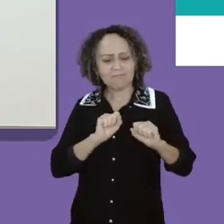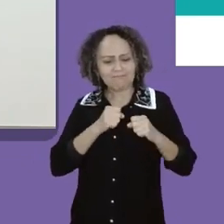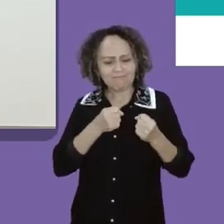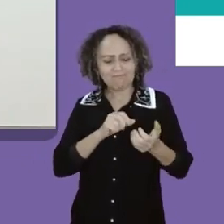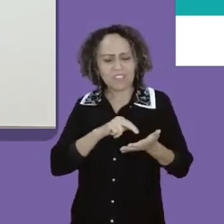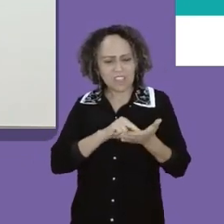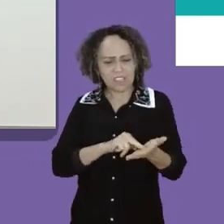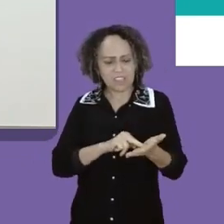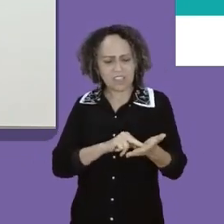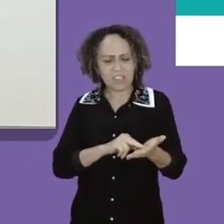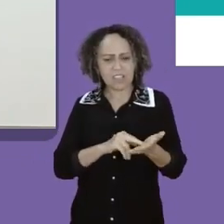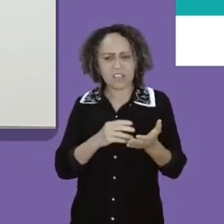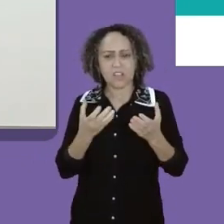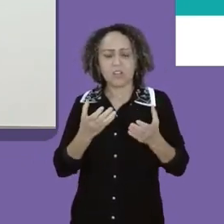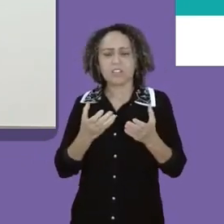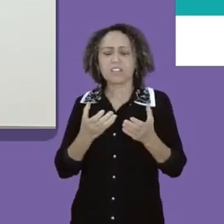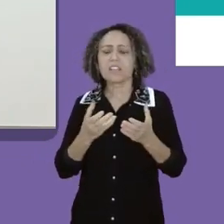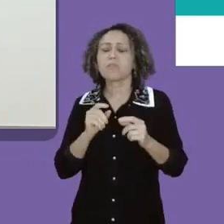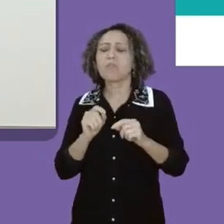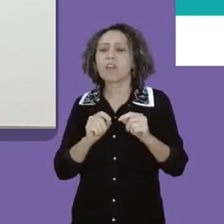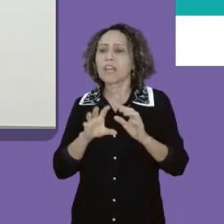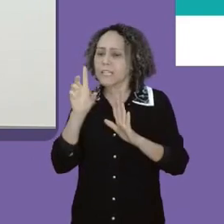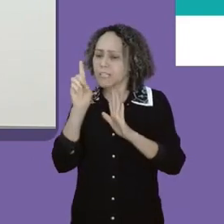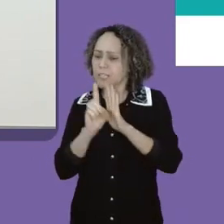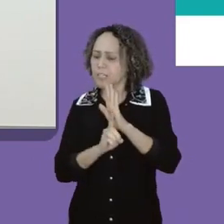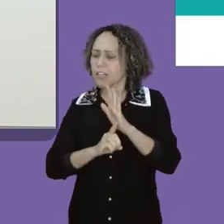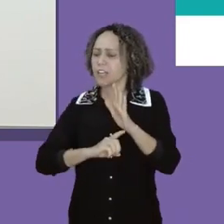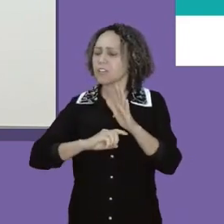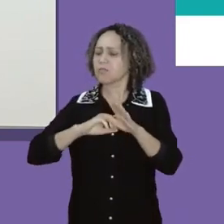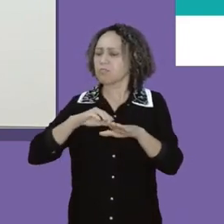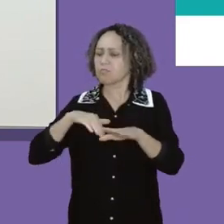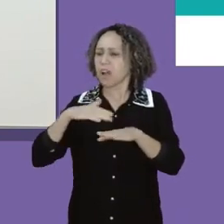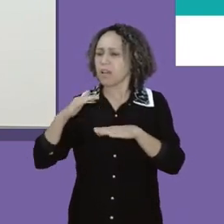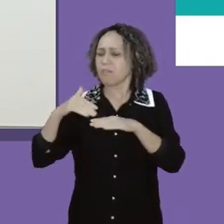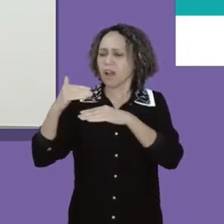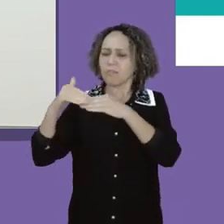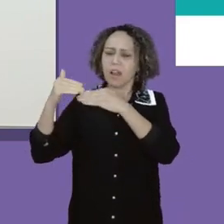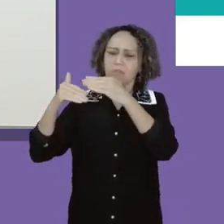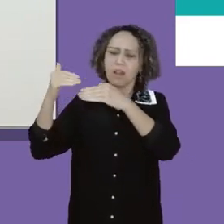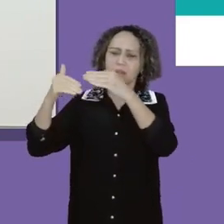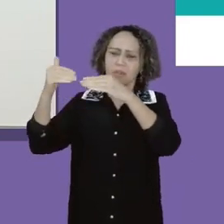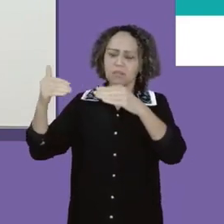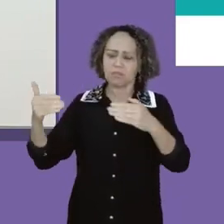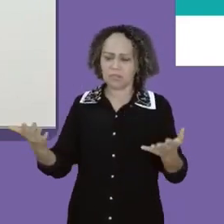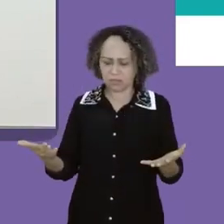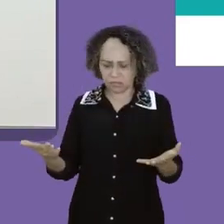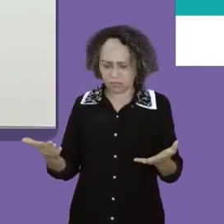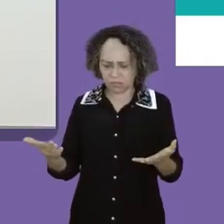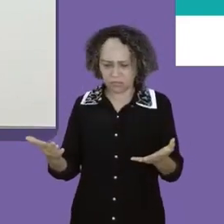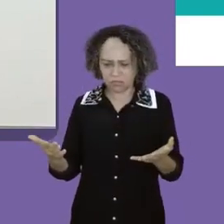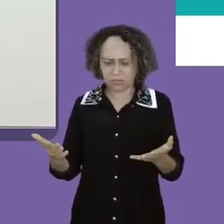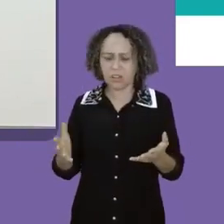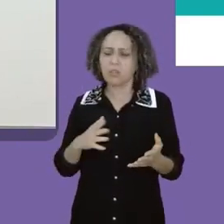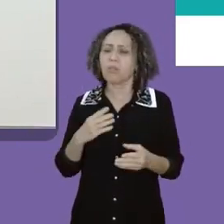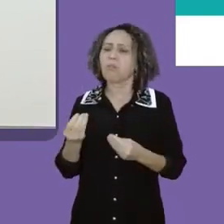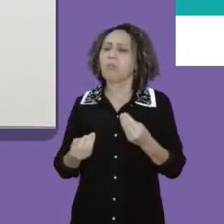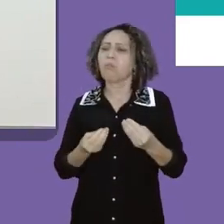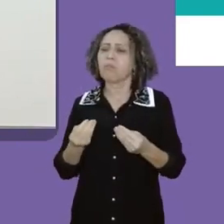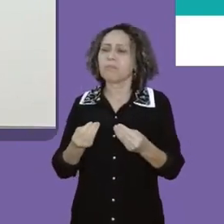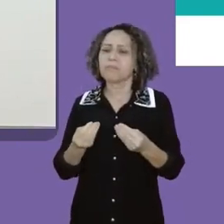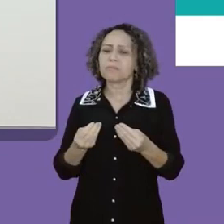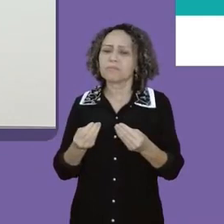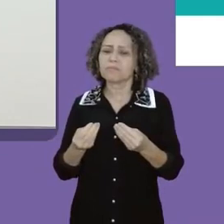menos, nós queremos sempre um direito a mais. Isso é importante. Eu posso morar na menor cidade, né,